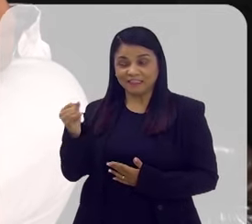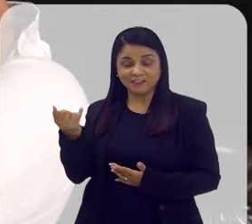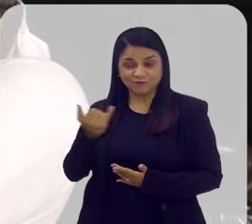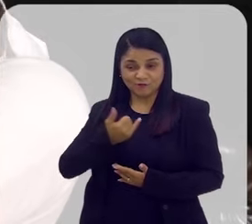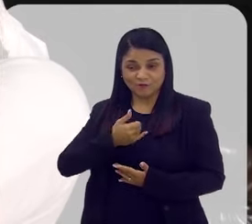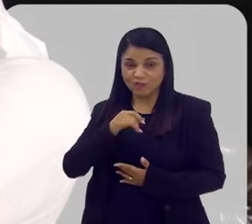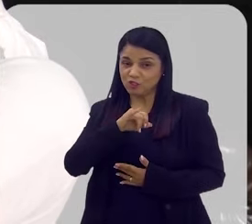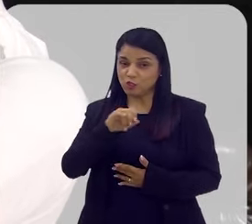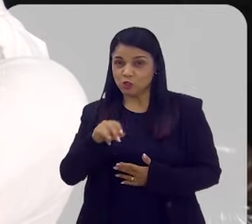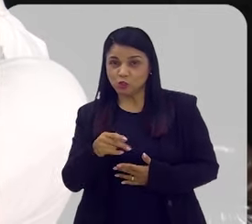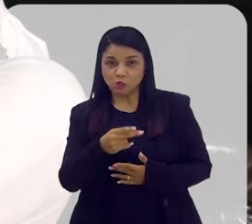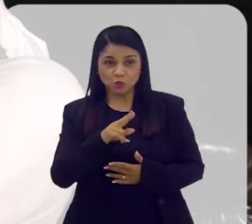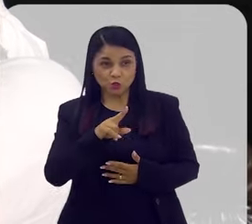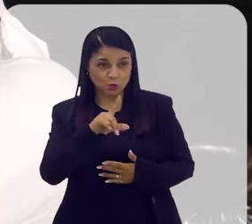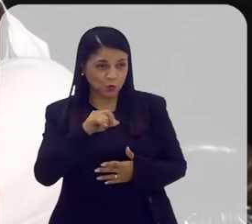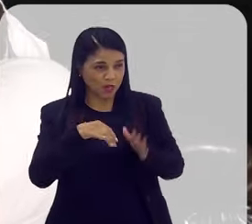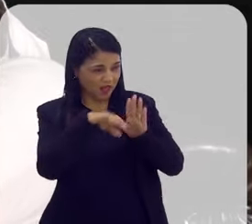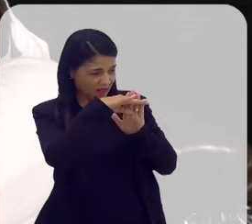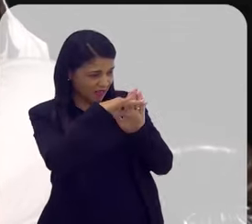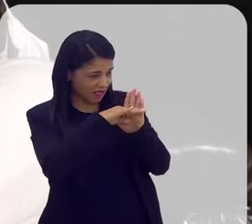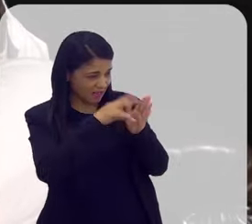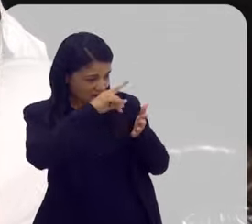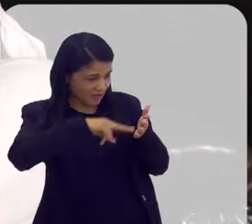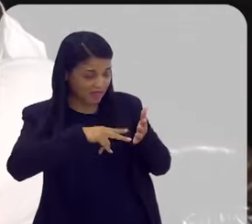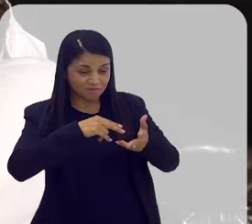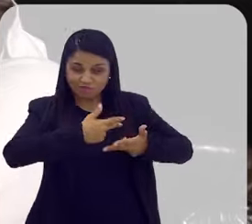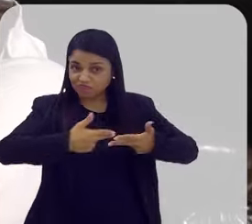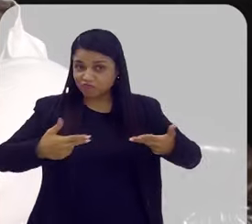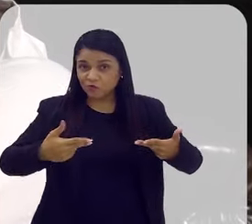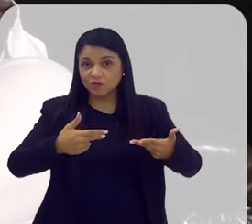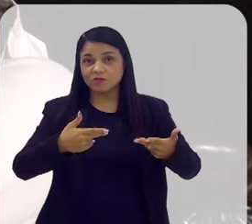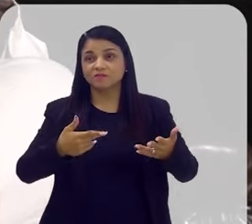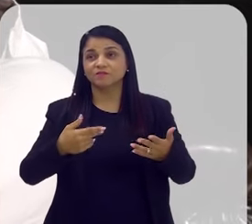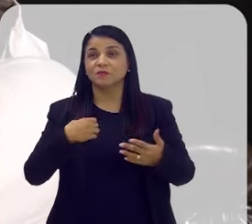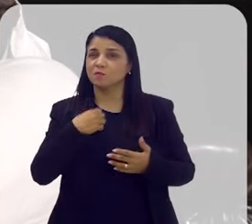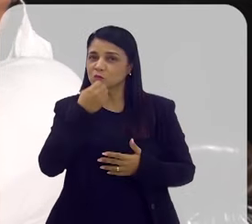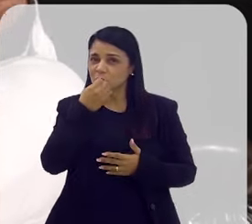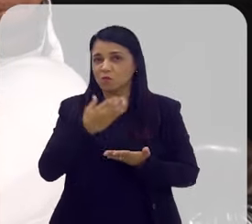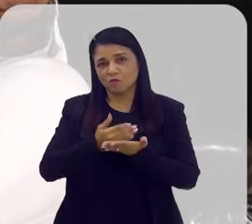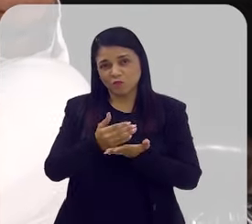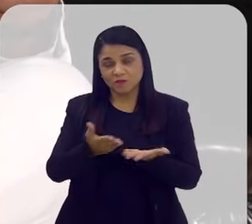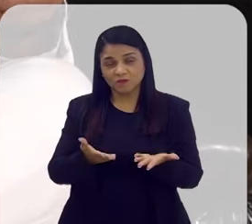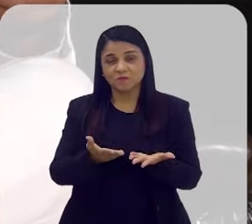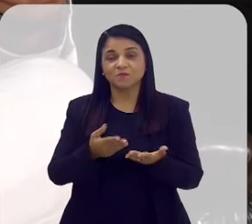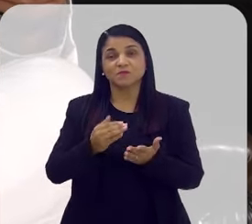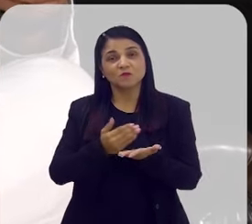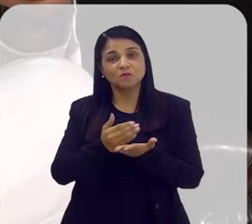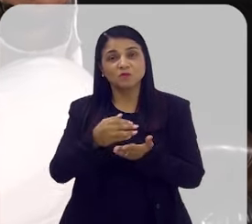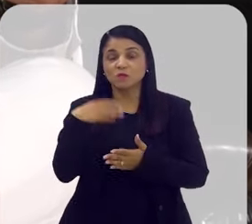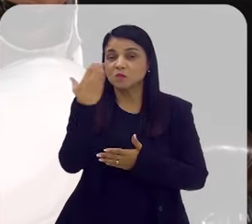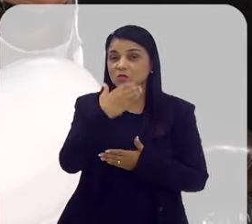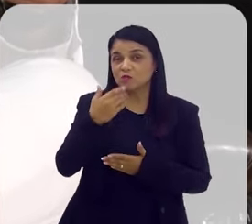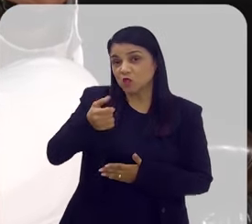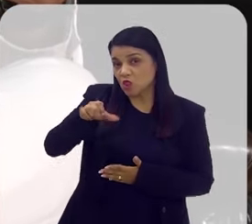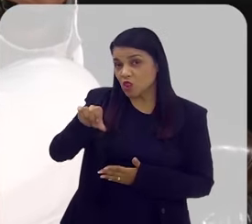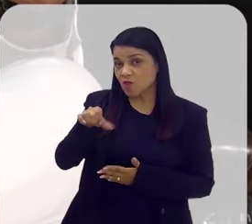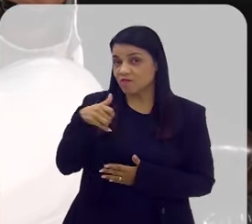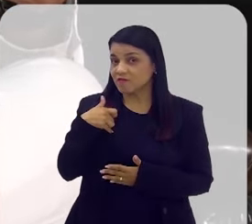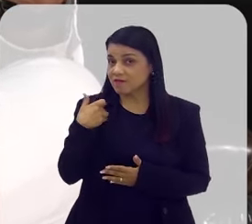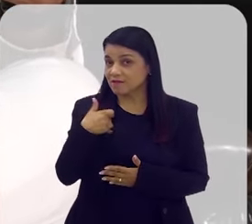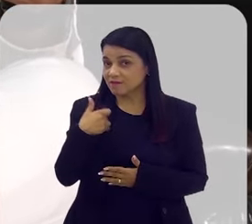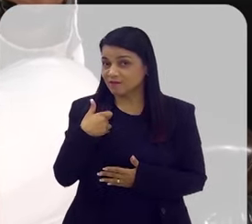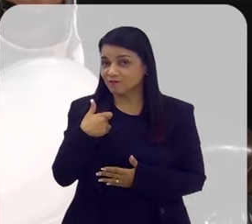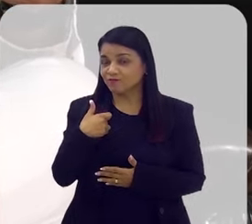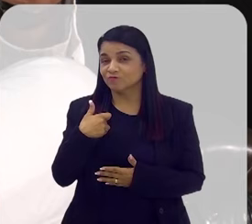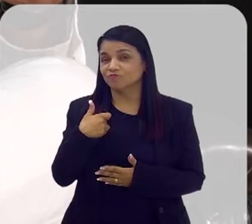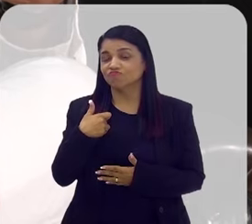falou assim, Júlio, será que nem fez você ler a ficha? Não, que é muita coisa, não é? Isso é bom, deixa eu começar. Iniciou na música